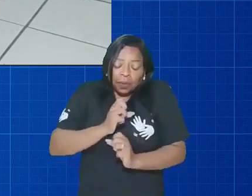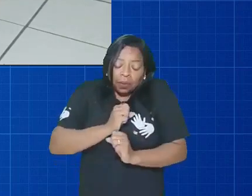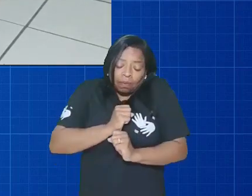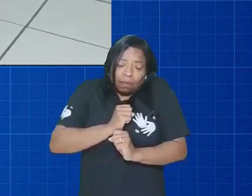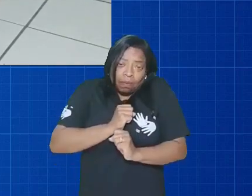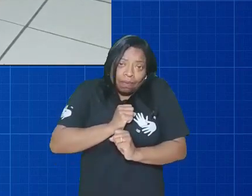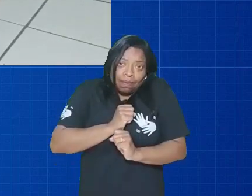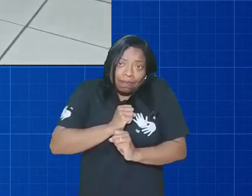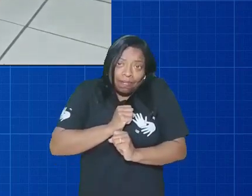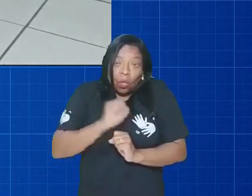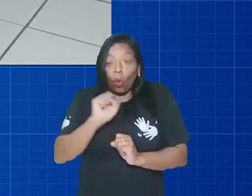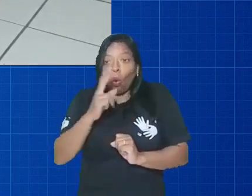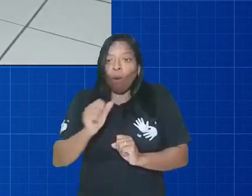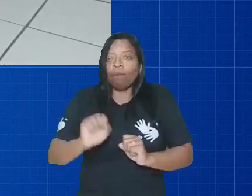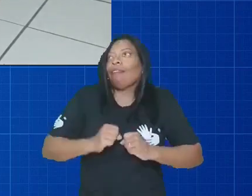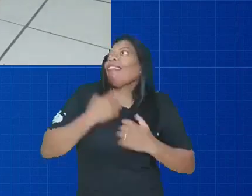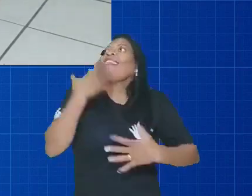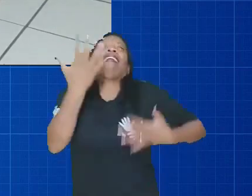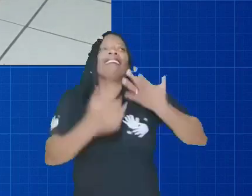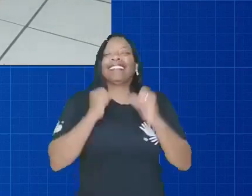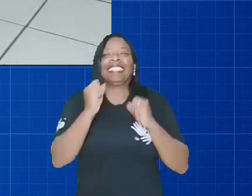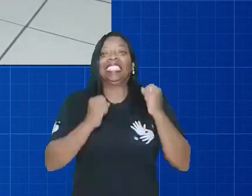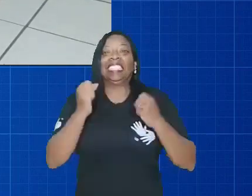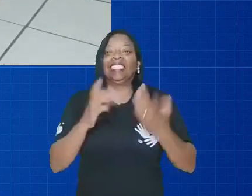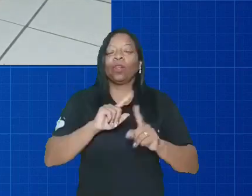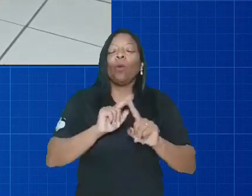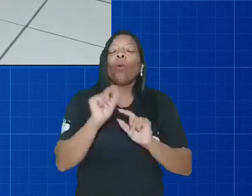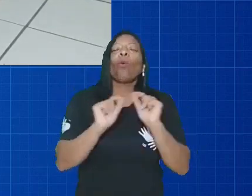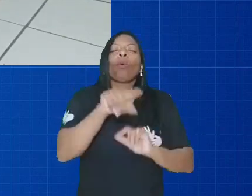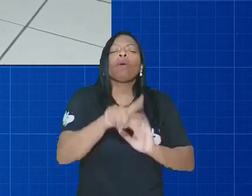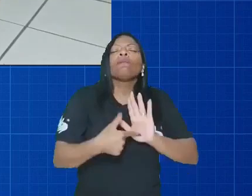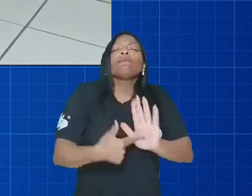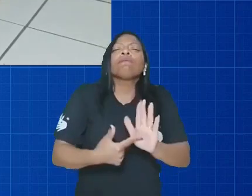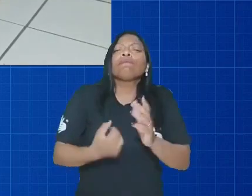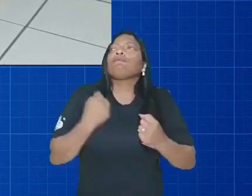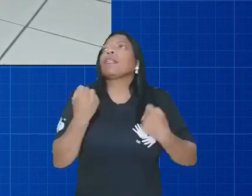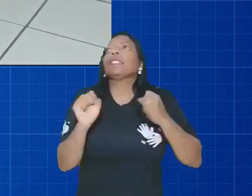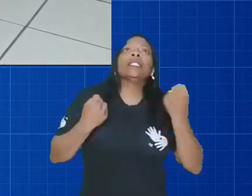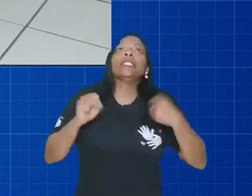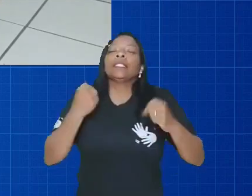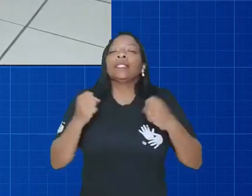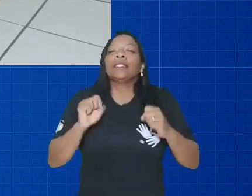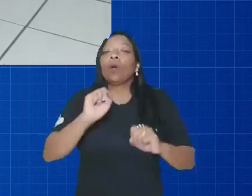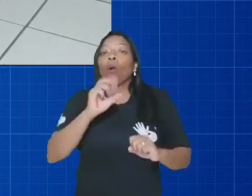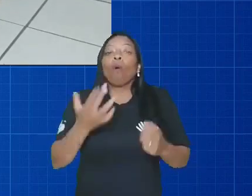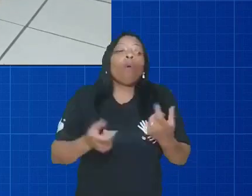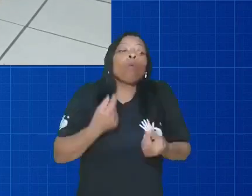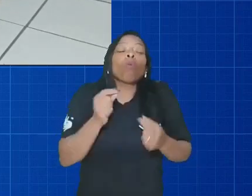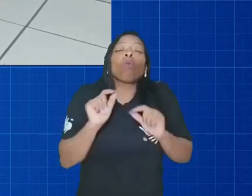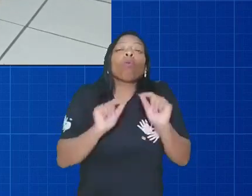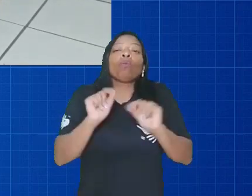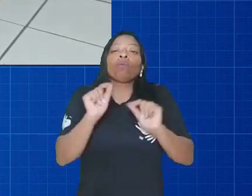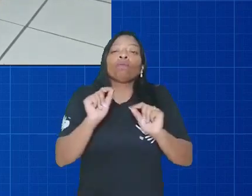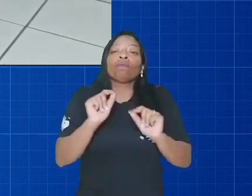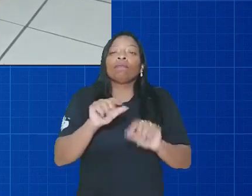introversão? É um excesso de extroversão? O que está aparecendo nessa condição de saúde emocional mental